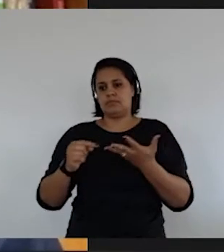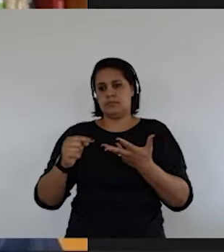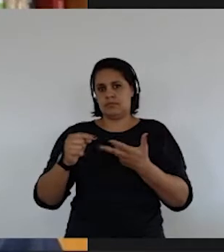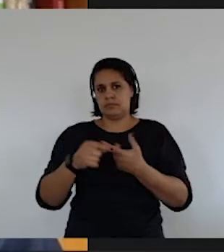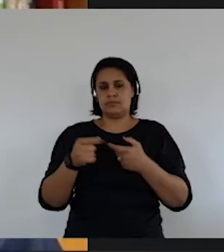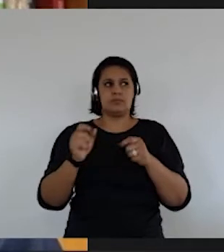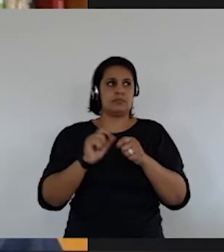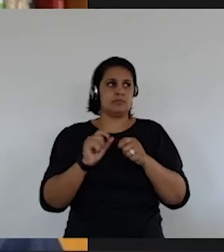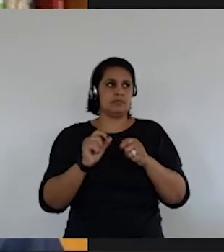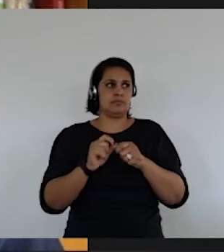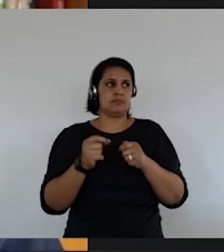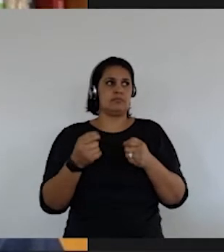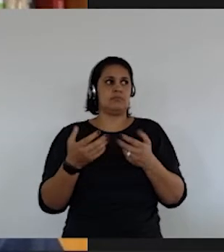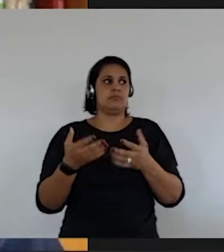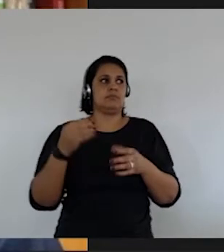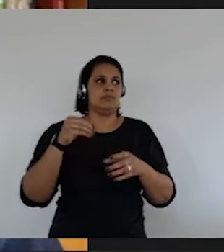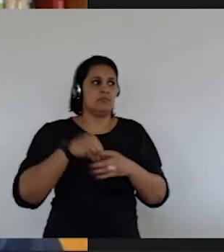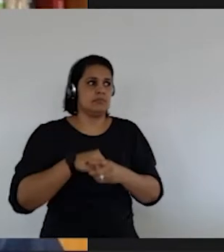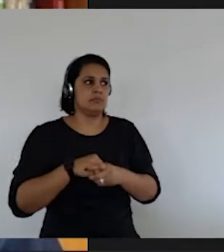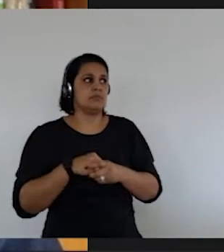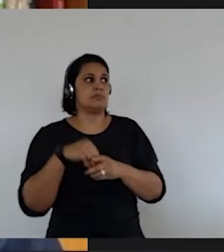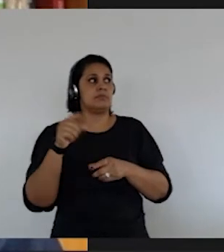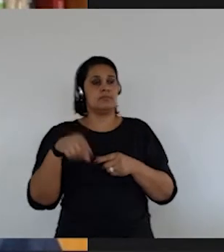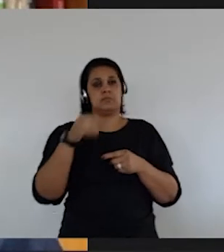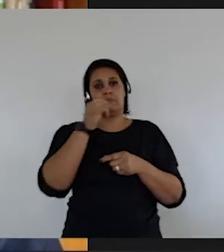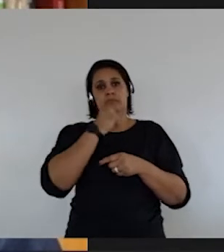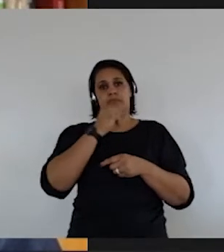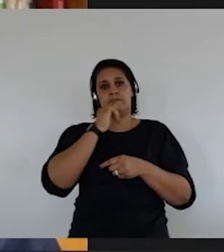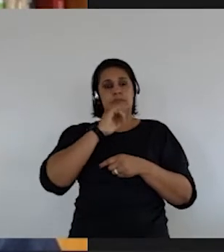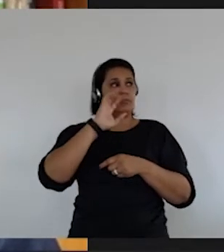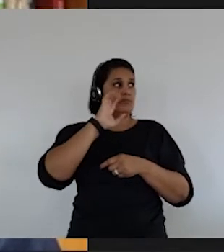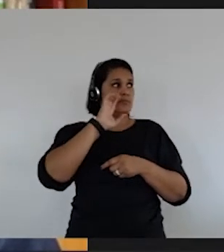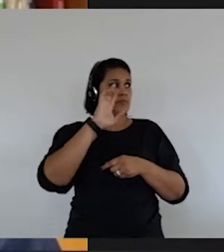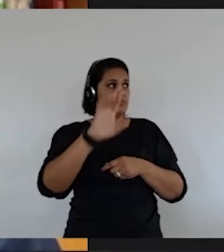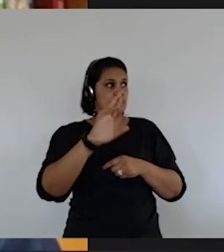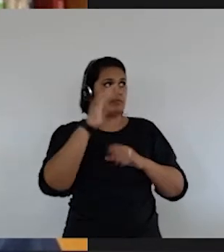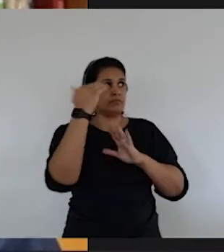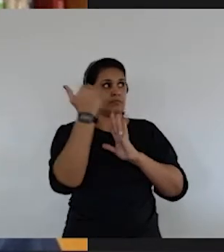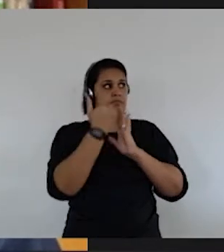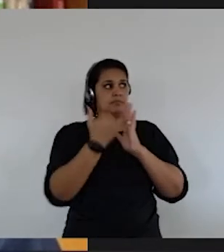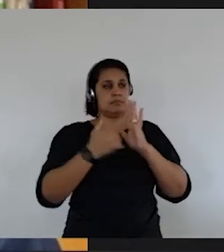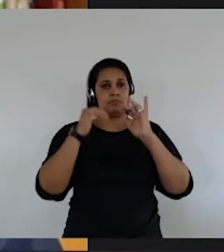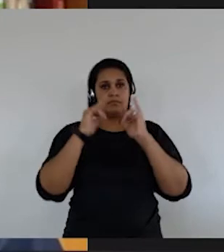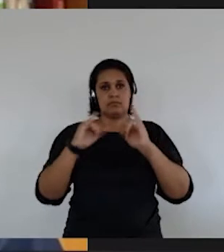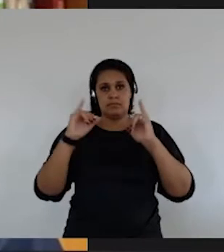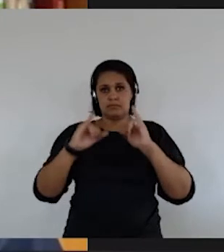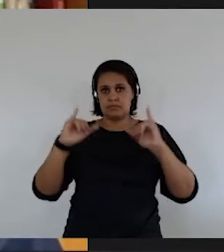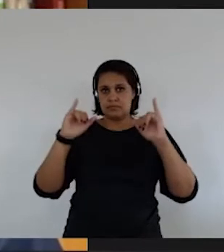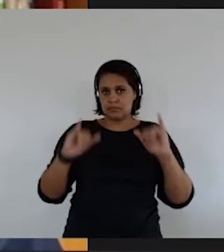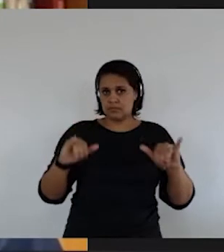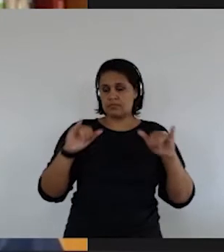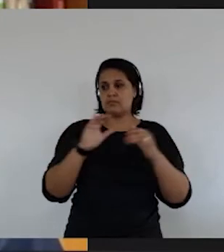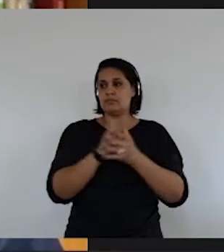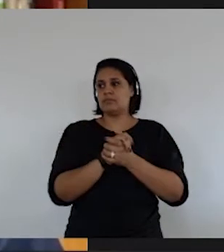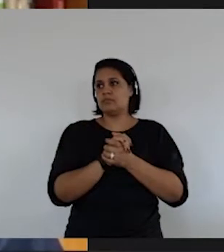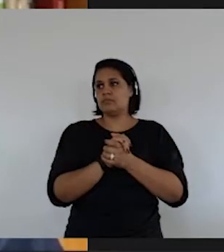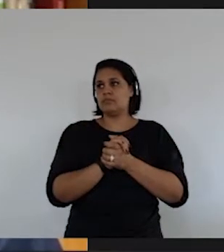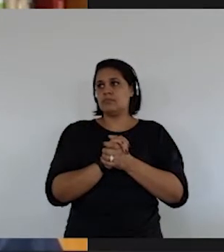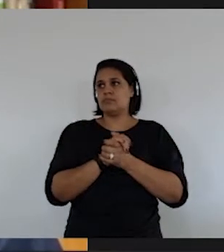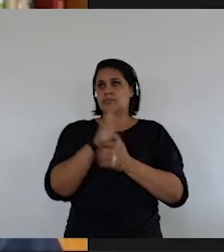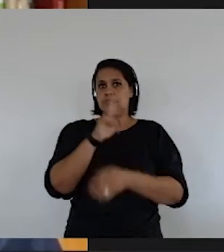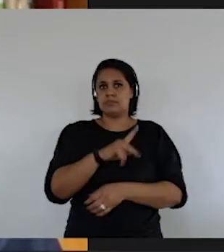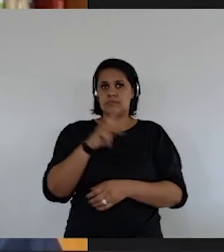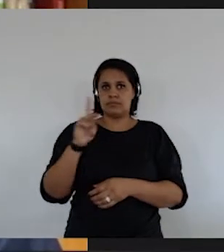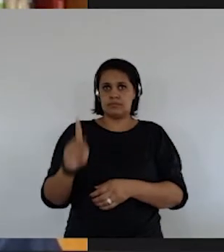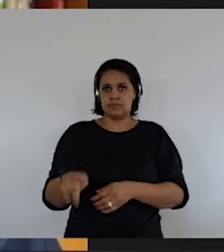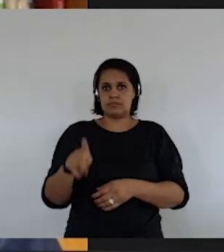por meio informático, tais quais o respeito ao princípio da publicidade, já destacado pela professora Capello, senhora